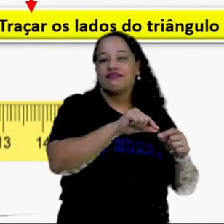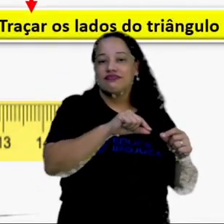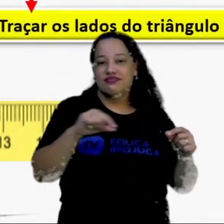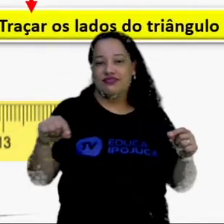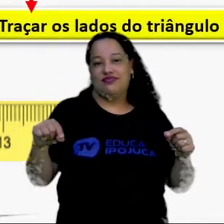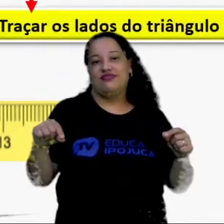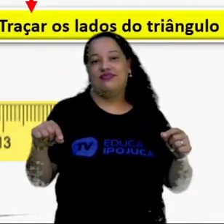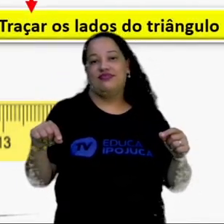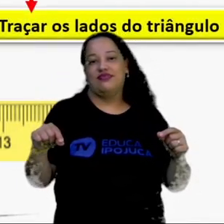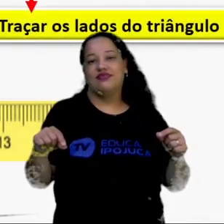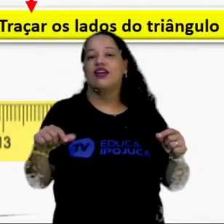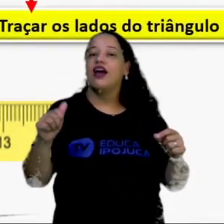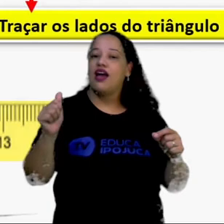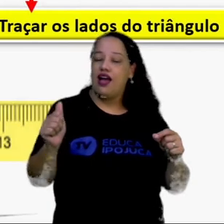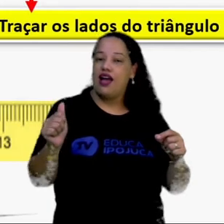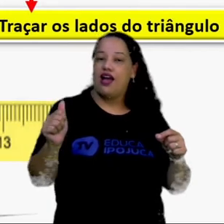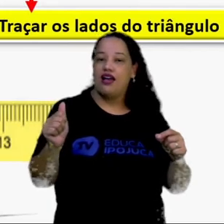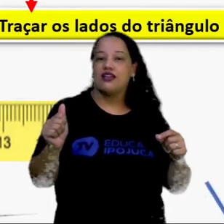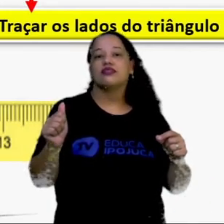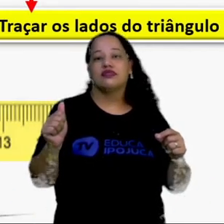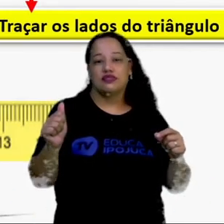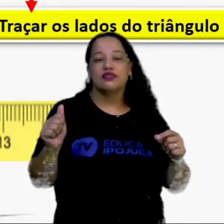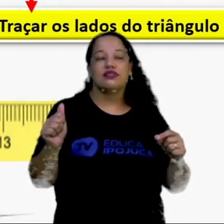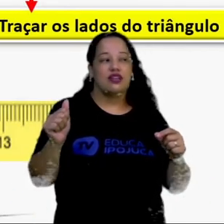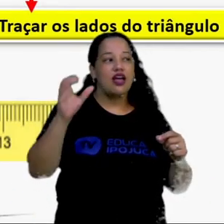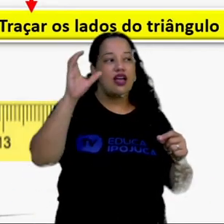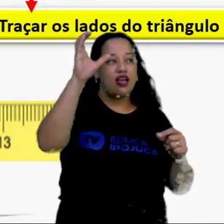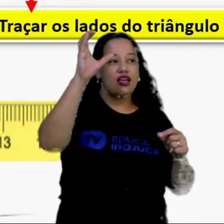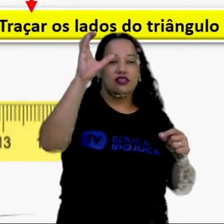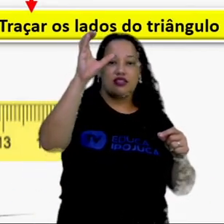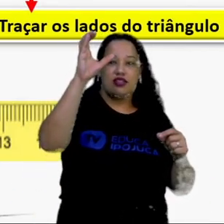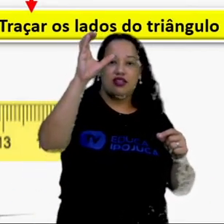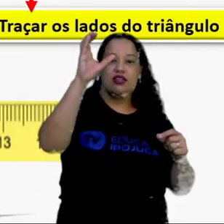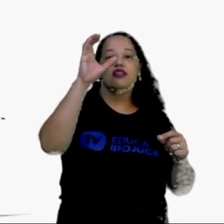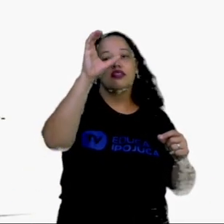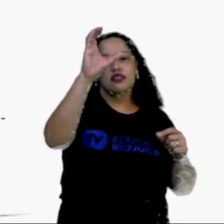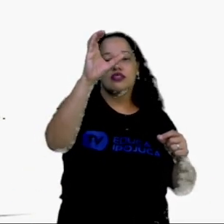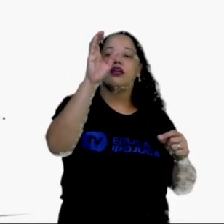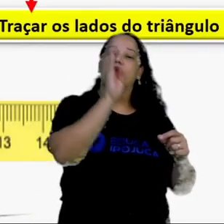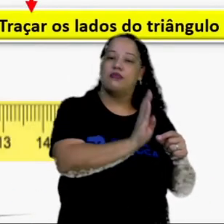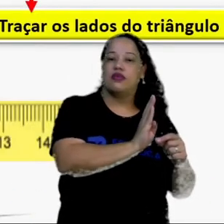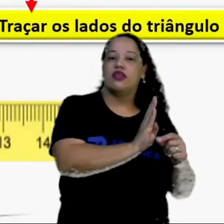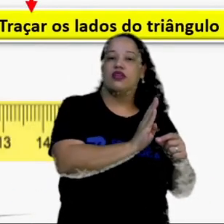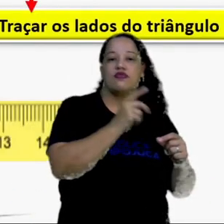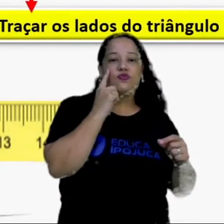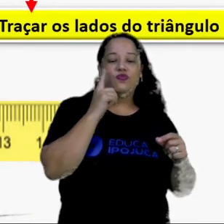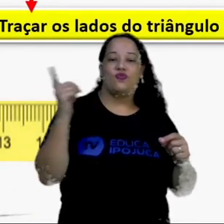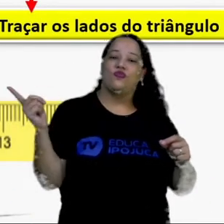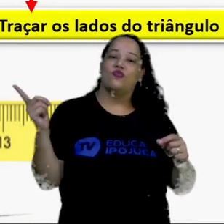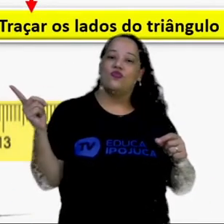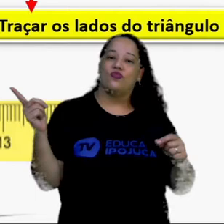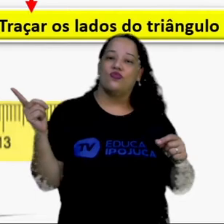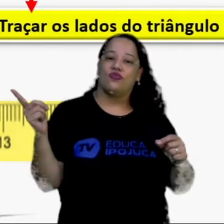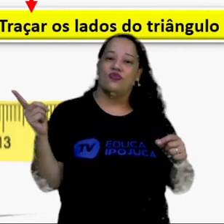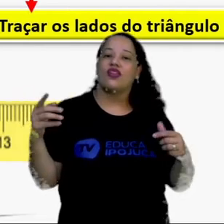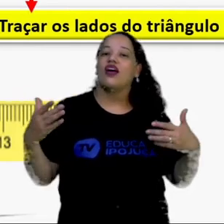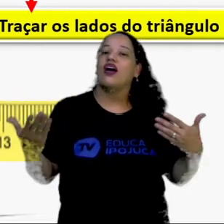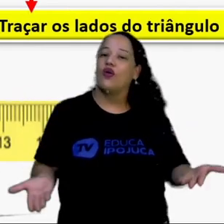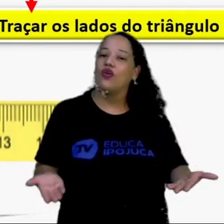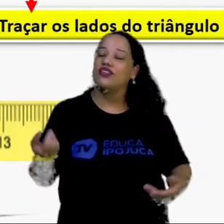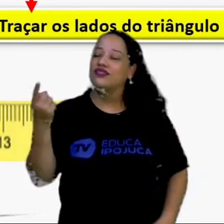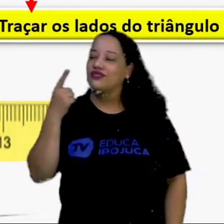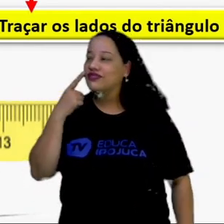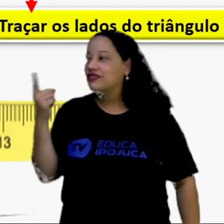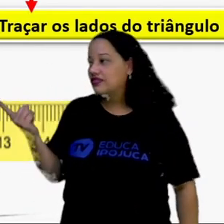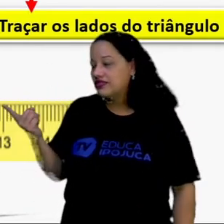Aí, ponto AC, o segmento AC e o segmento CB. Vamos tirar a régua, olha aqui, e ficou